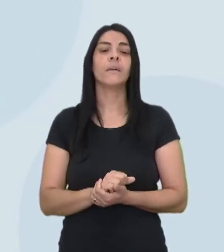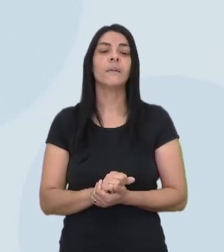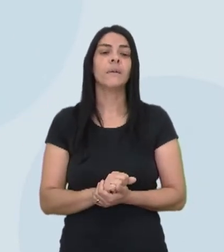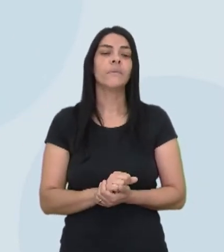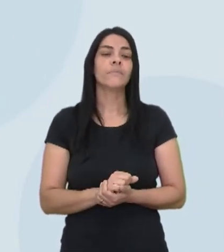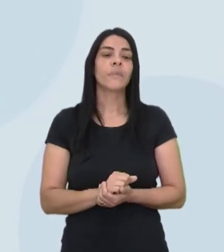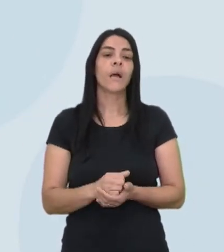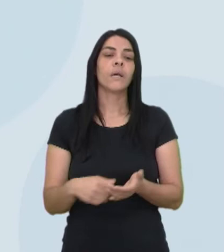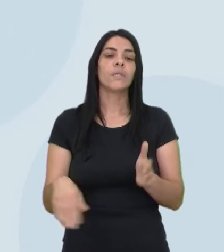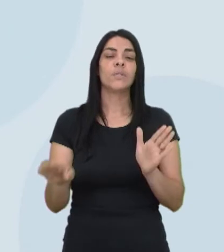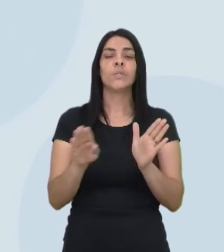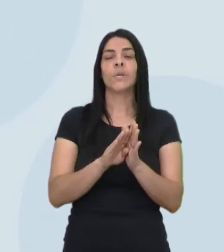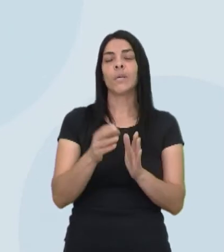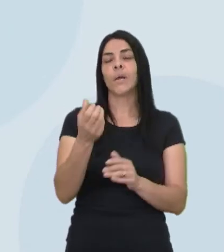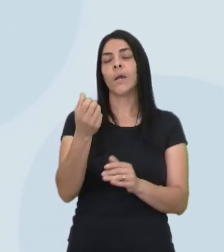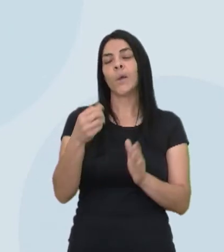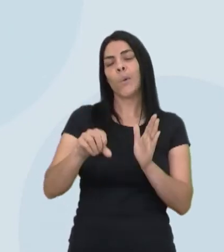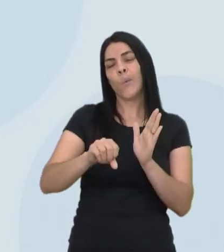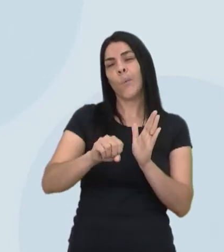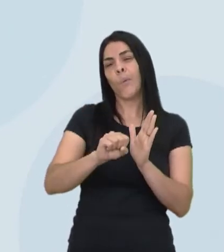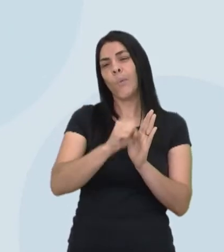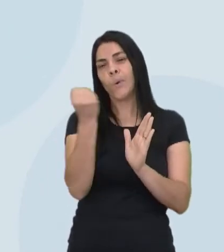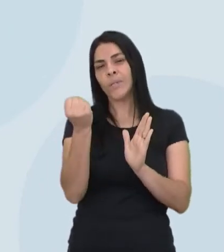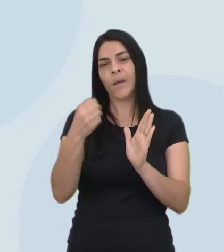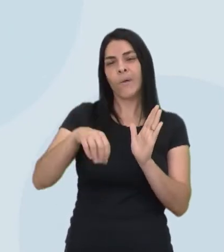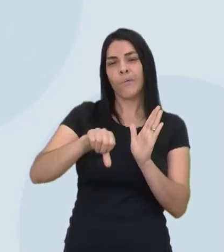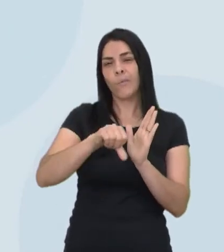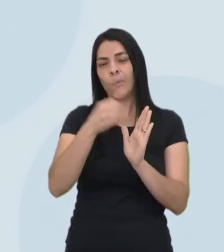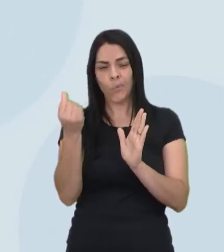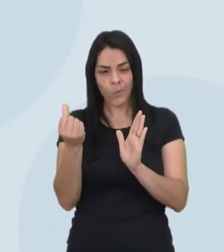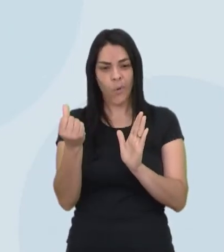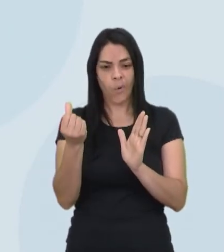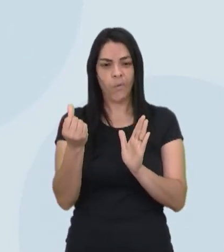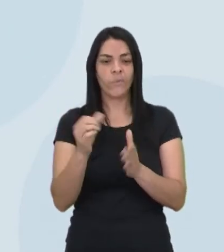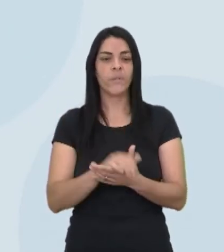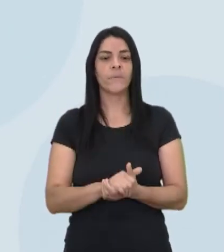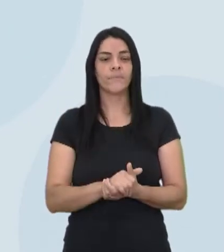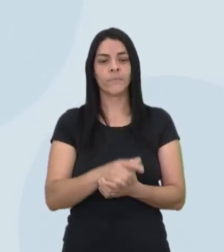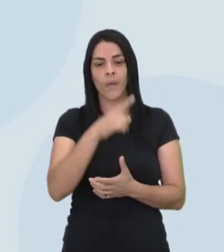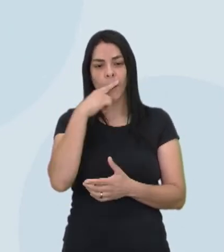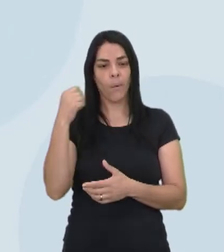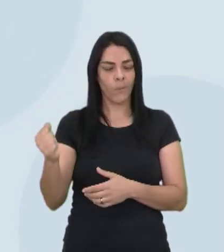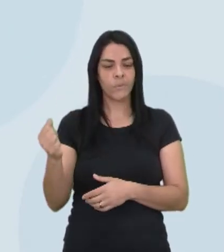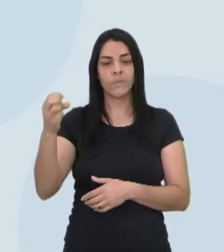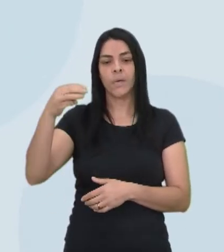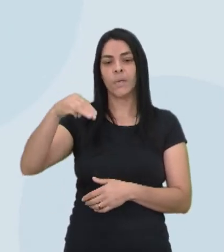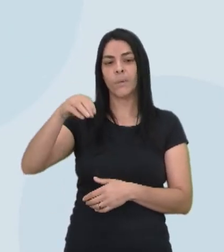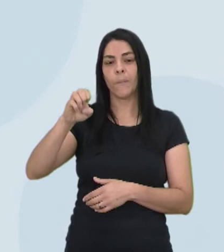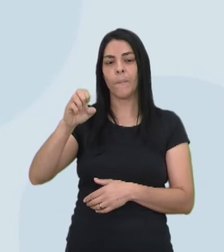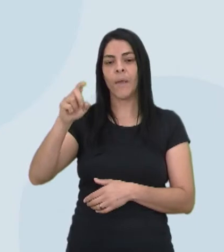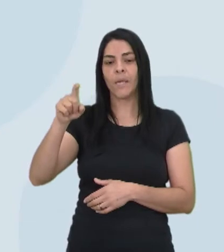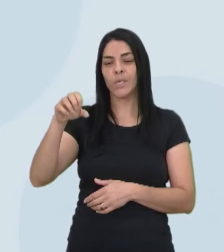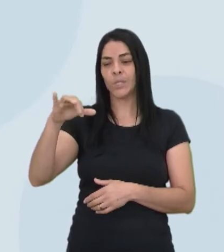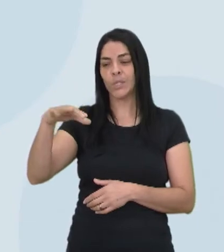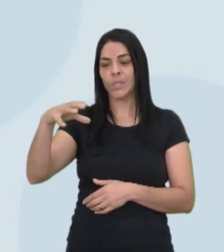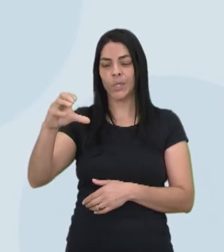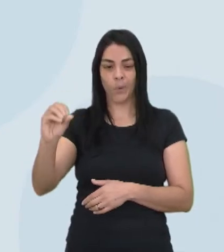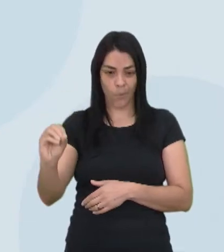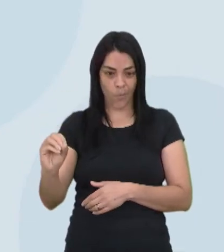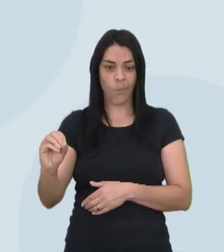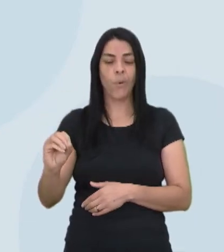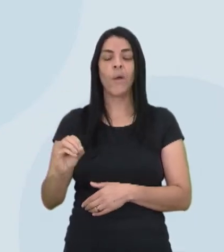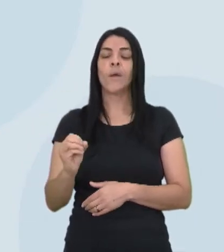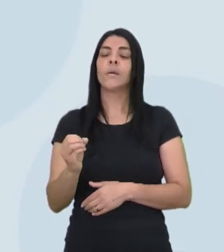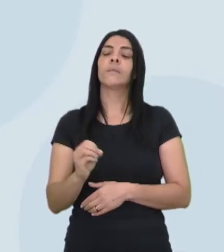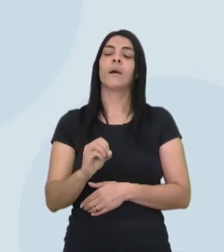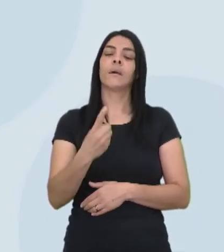e décimo, que seria Bangladesh, Rússia e México, que está aí na casa dos 100 milhões de